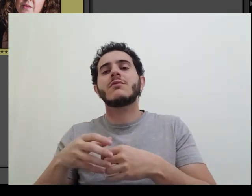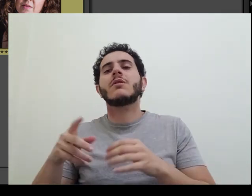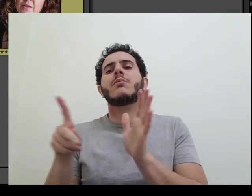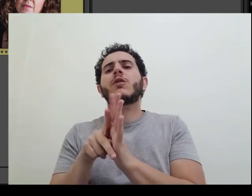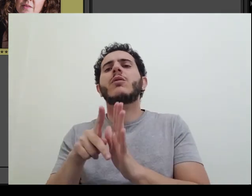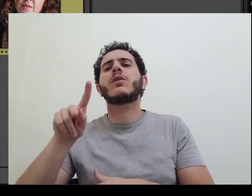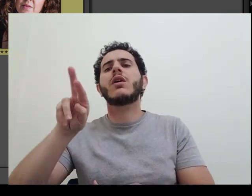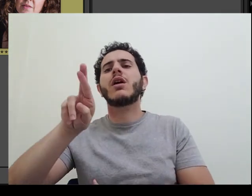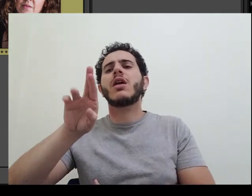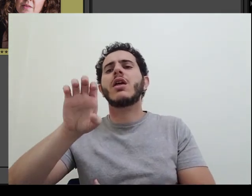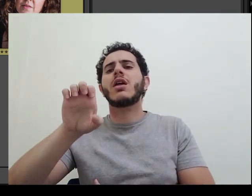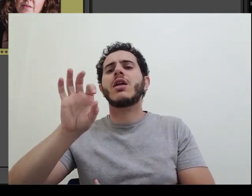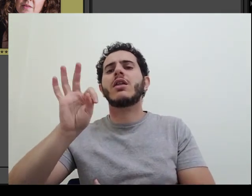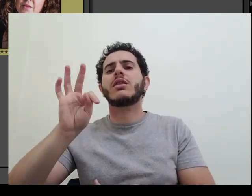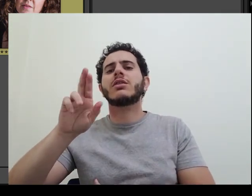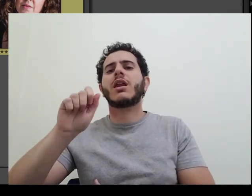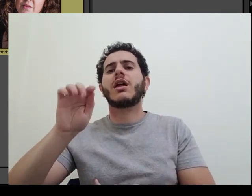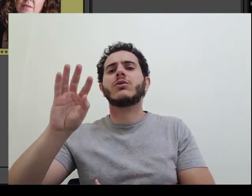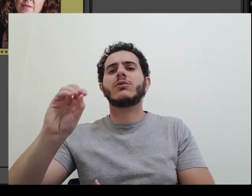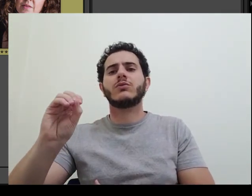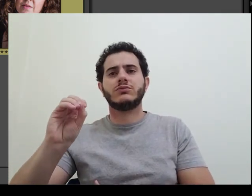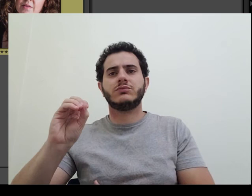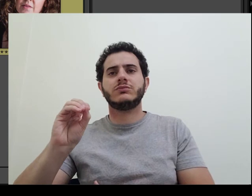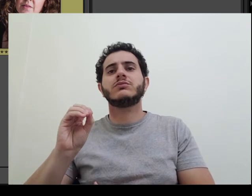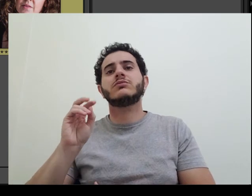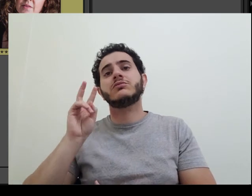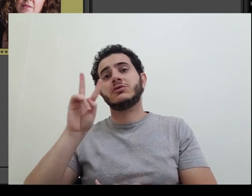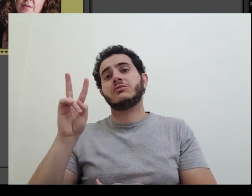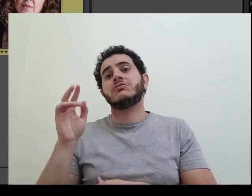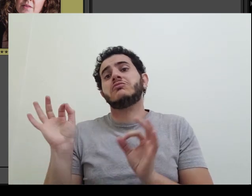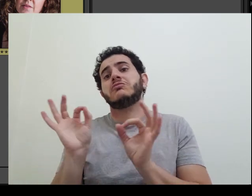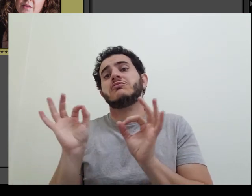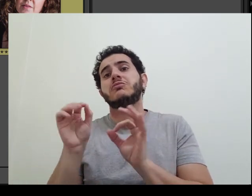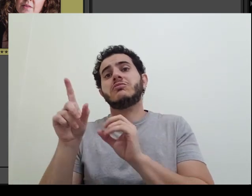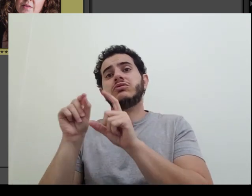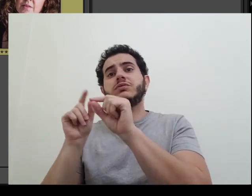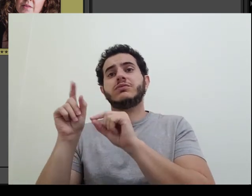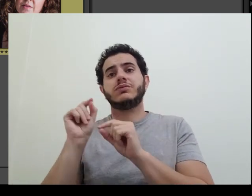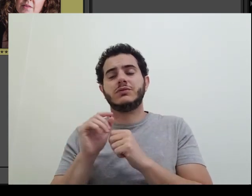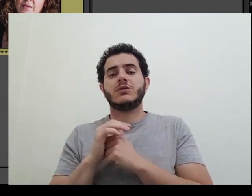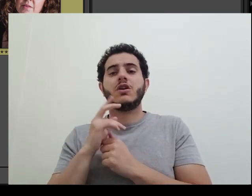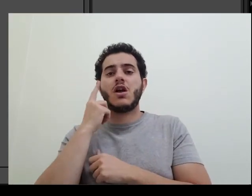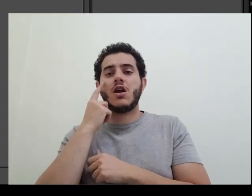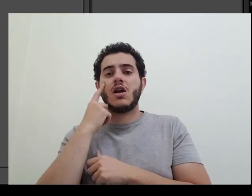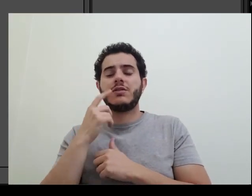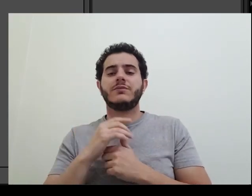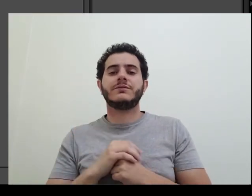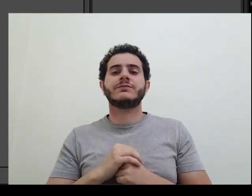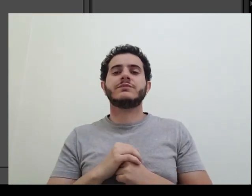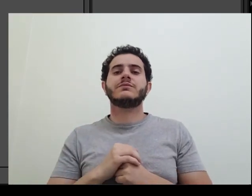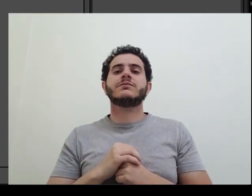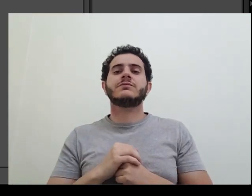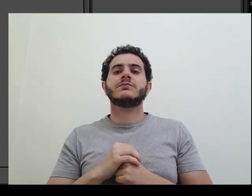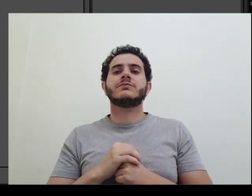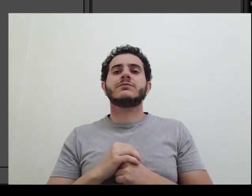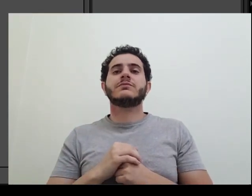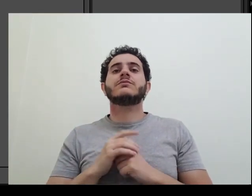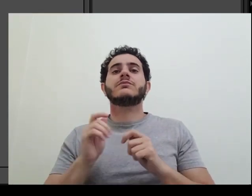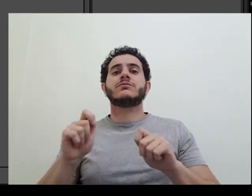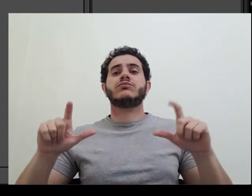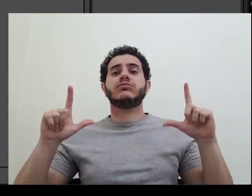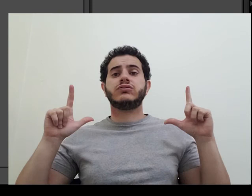E aí, como não tem nada selecionado, né, ele não me dá opção aqui, ó. Eu vou criei uma coleção